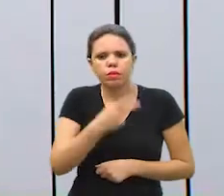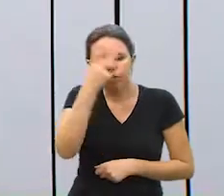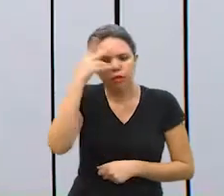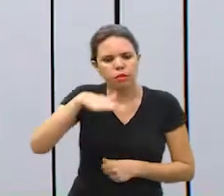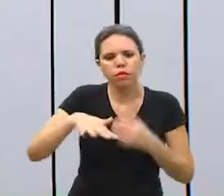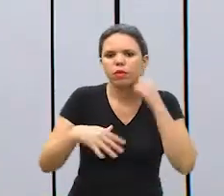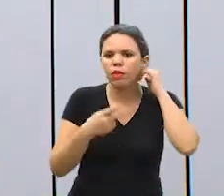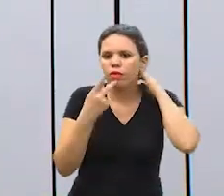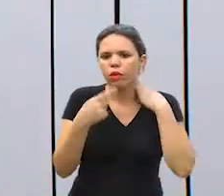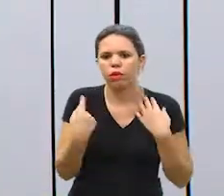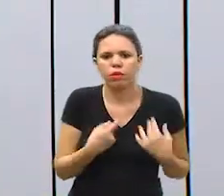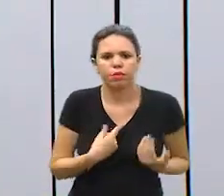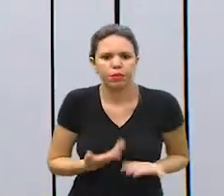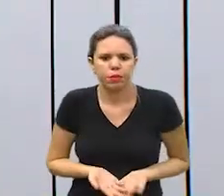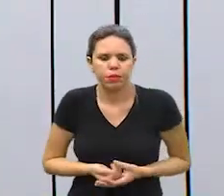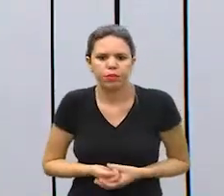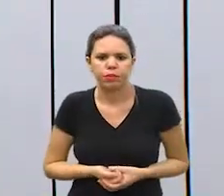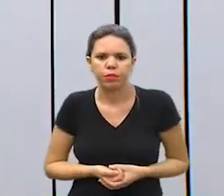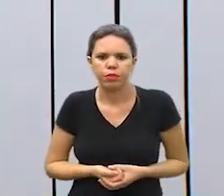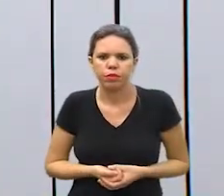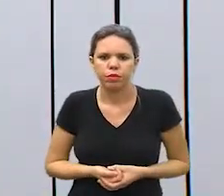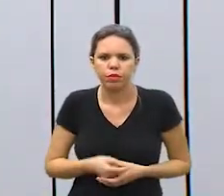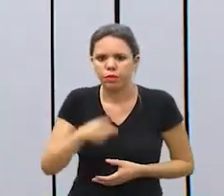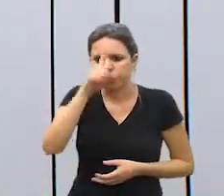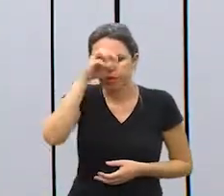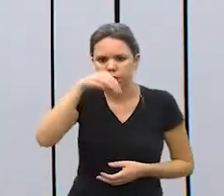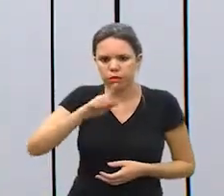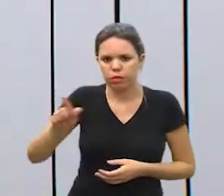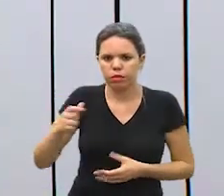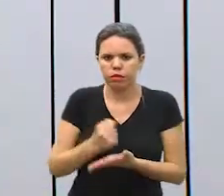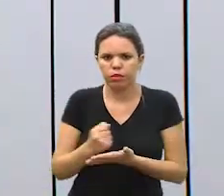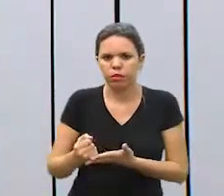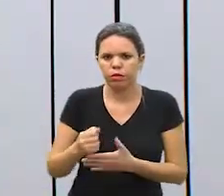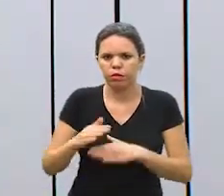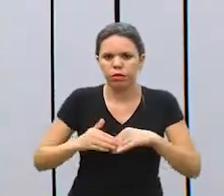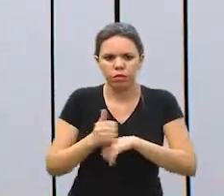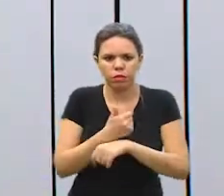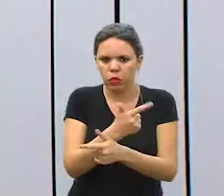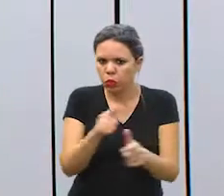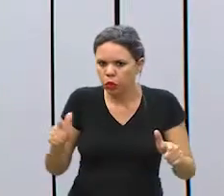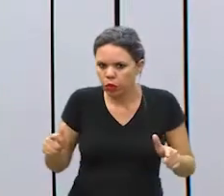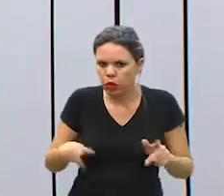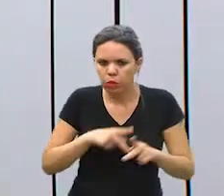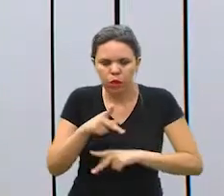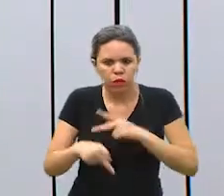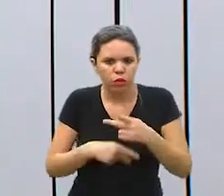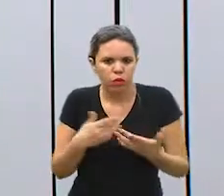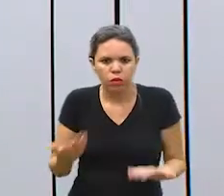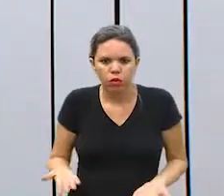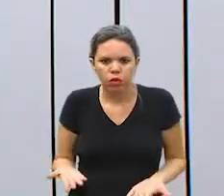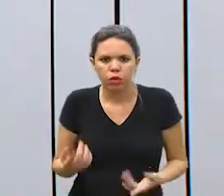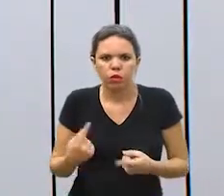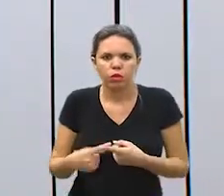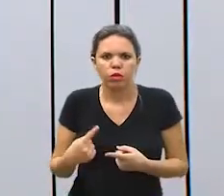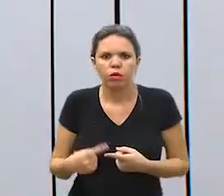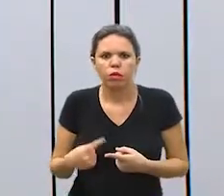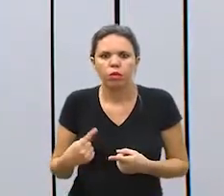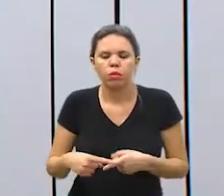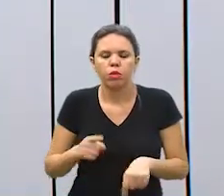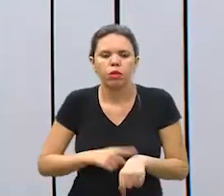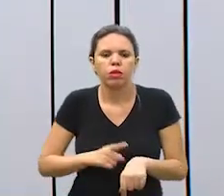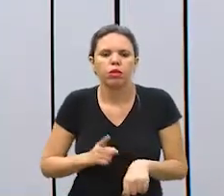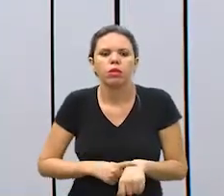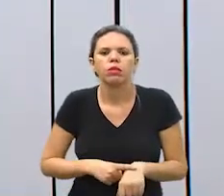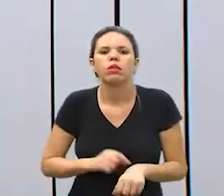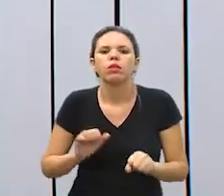falou, onde a Rede Mário Gatti estava contratando profissionais e não tem profissionais. Mesmo porque, nesse